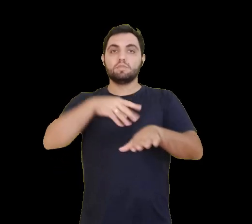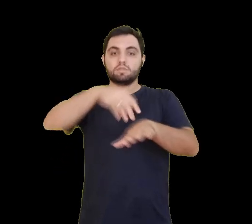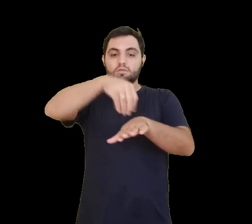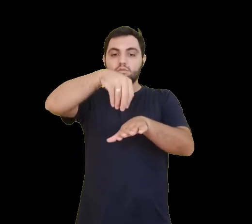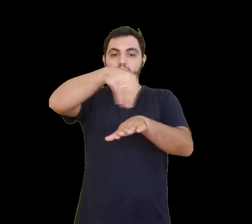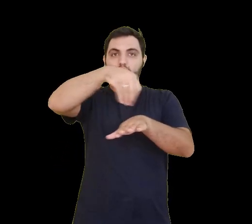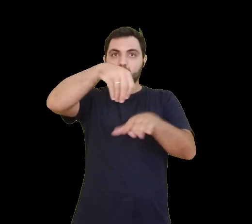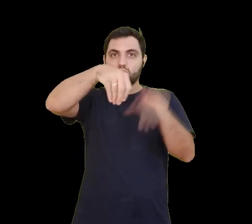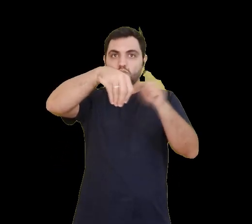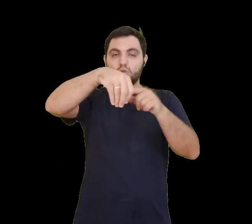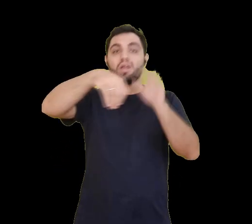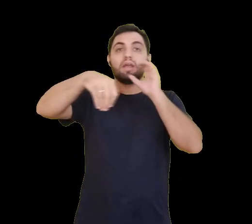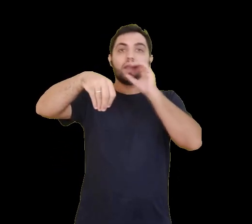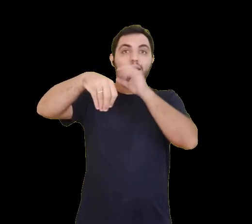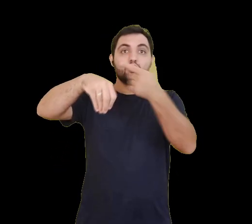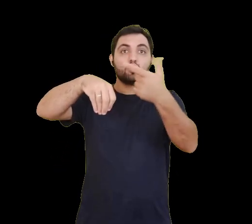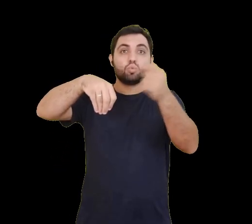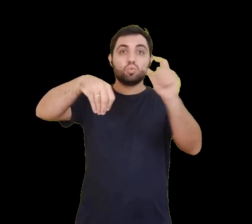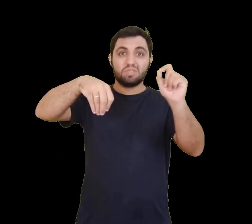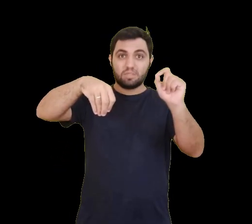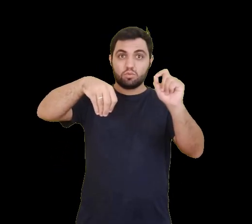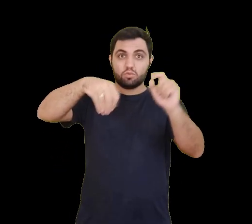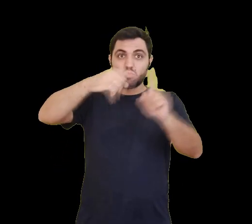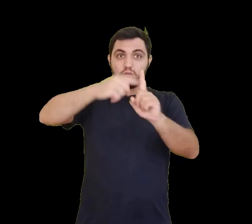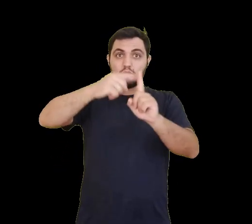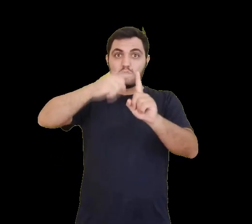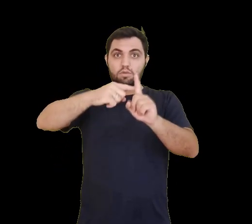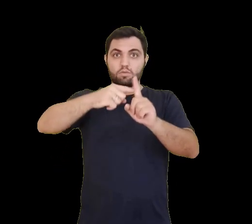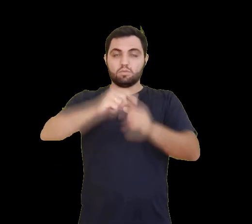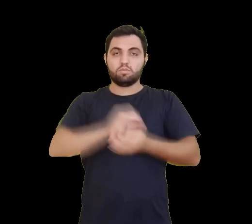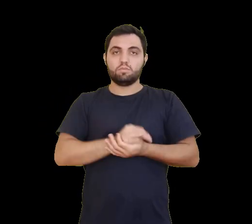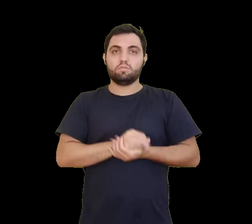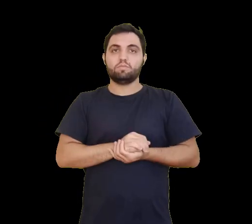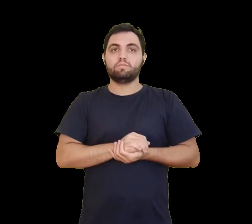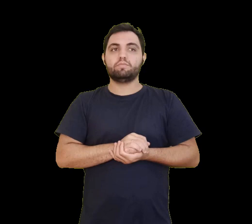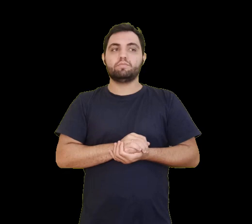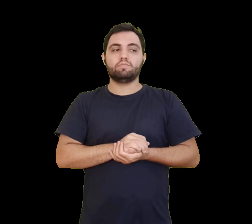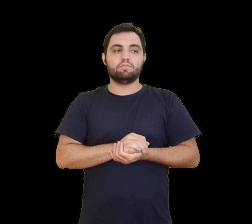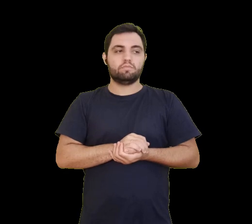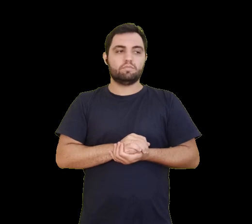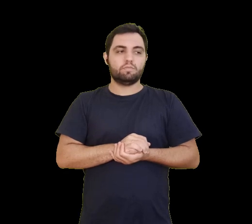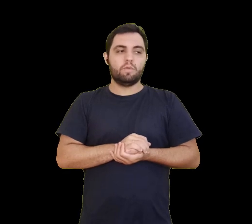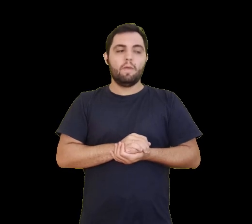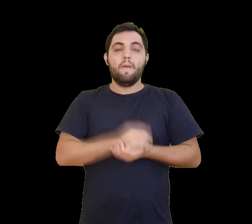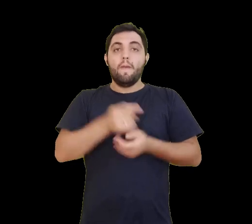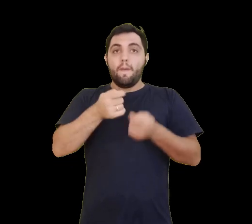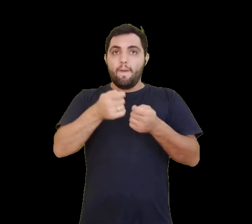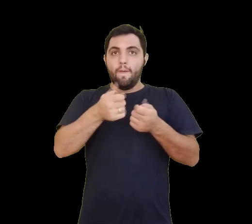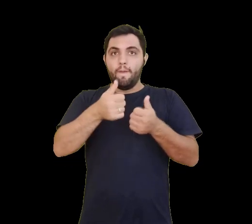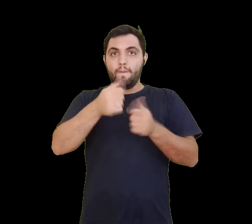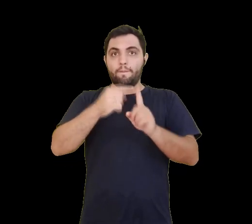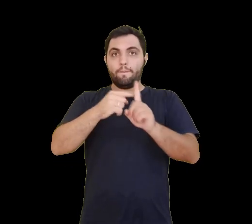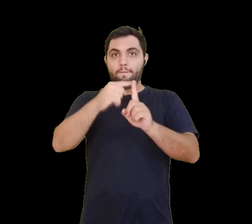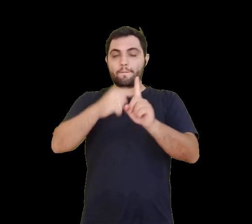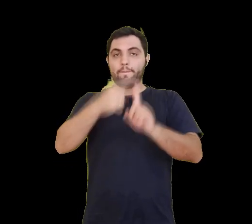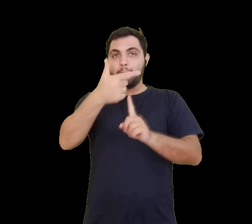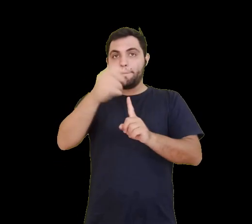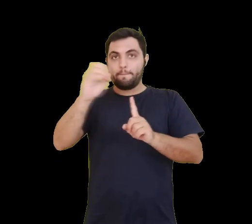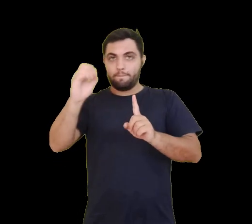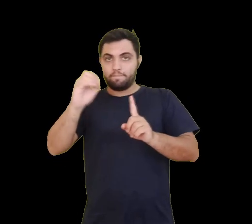até chegar a 200 graus. Vou interromper novamente. Já está quase chegando em 200